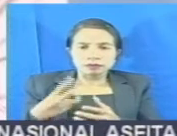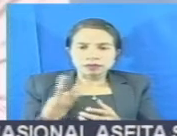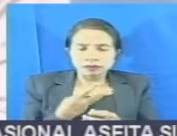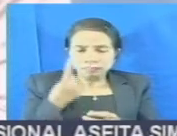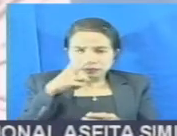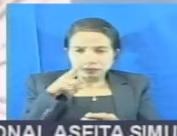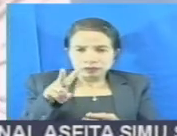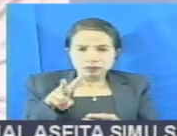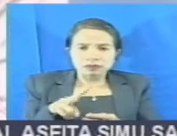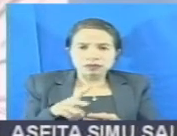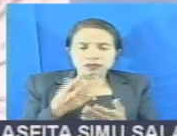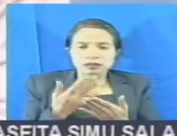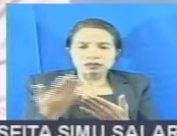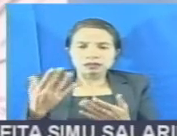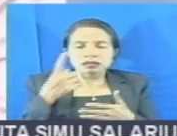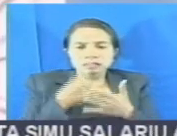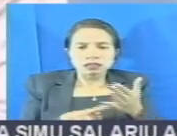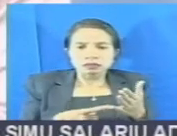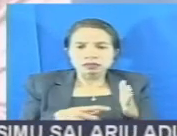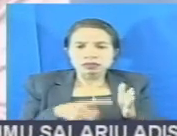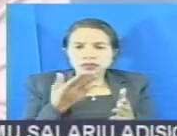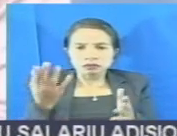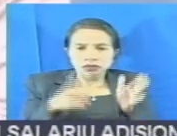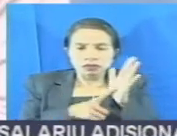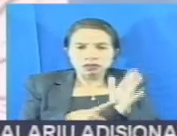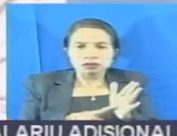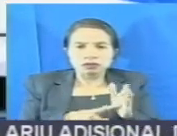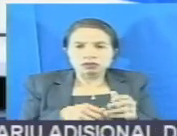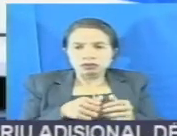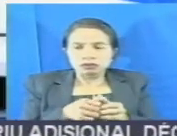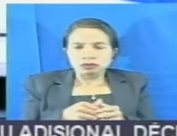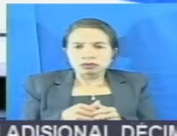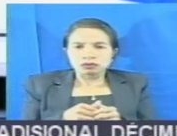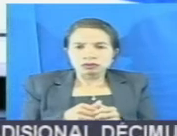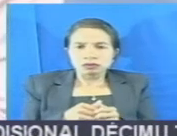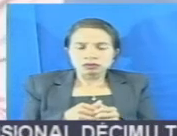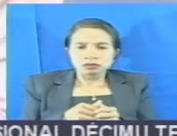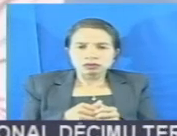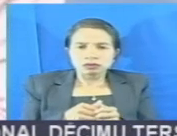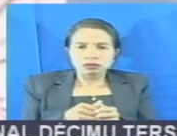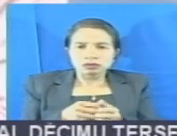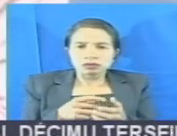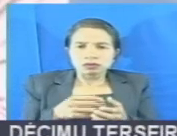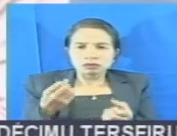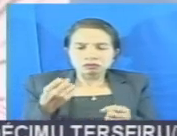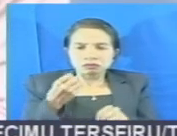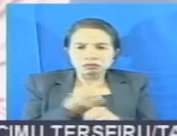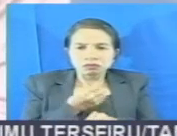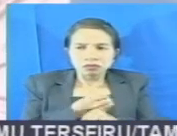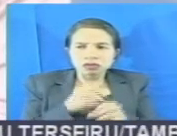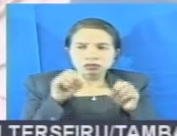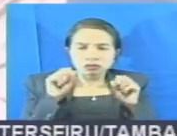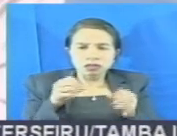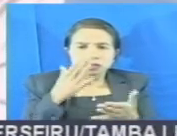a operação. Sansão sabe o que estamos a aplicar. A tu ser tocou em Macá, ser Coimacá ou Belha para